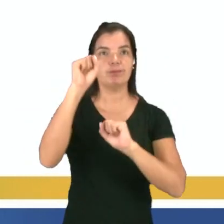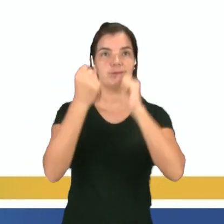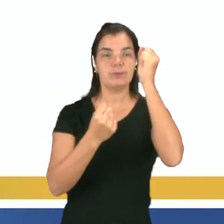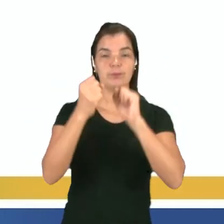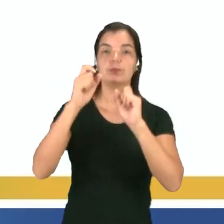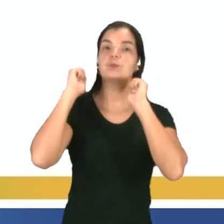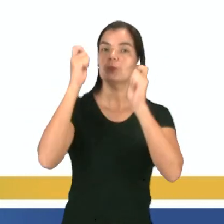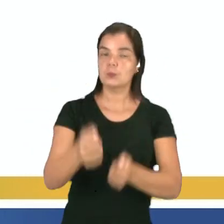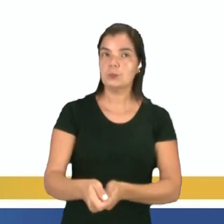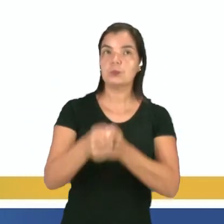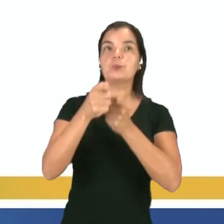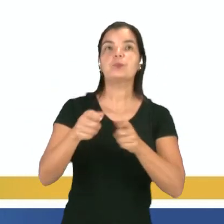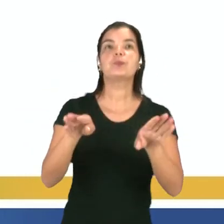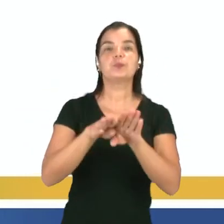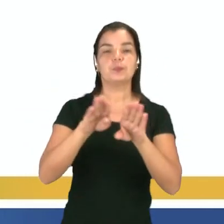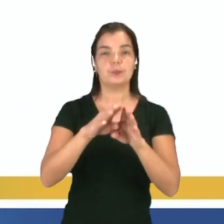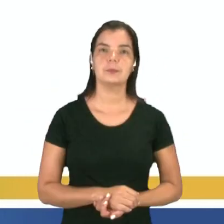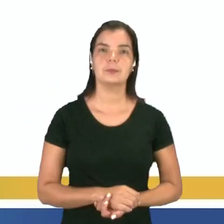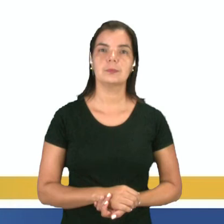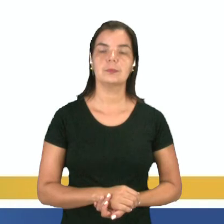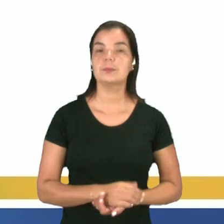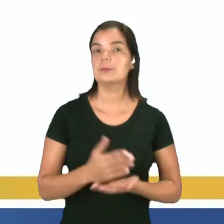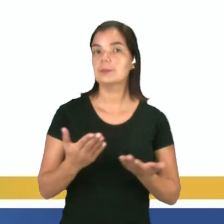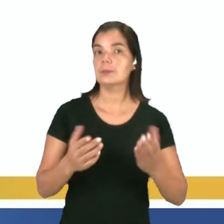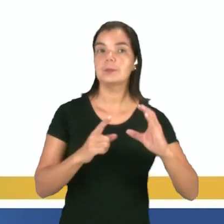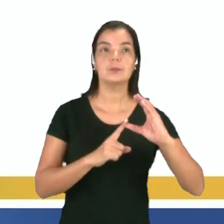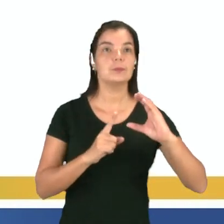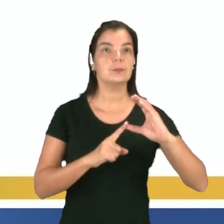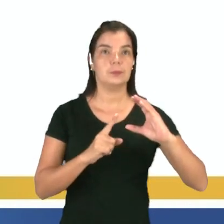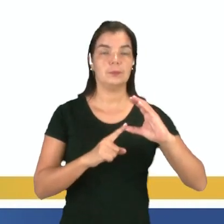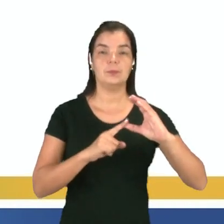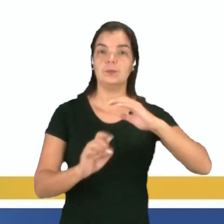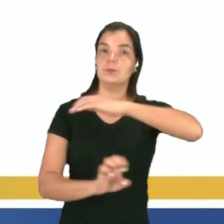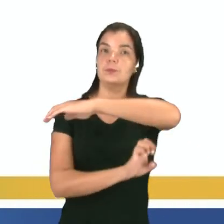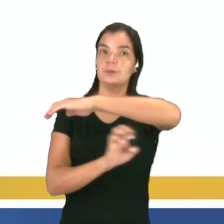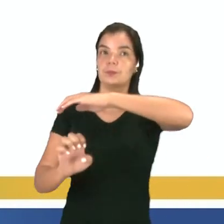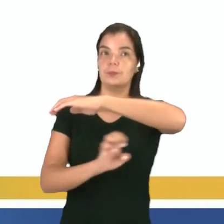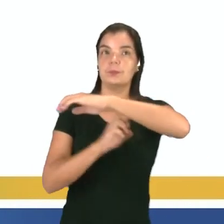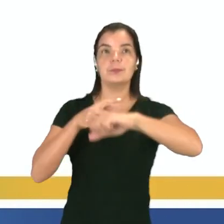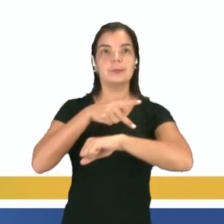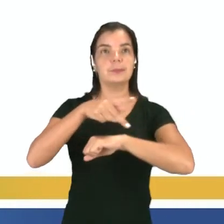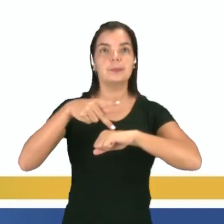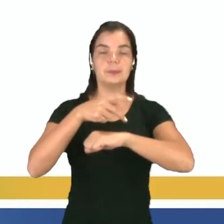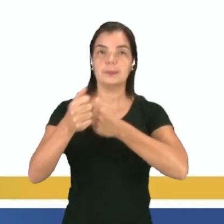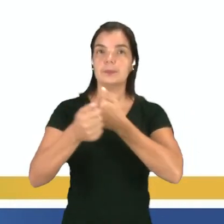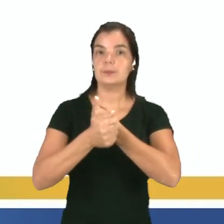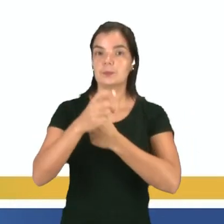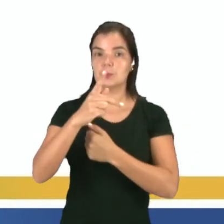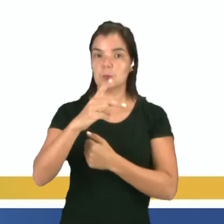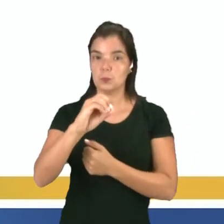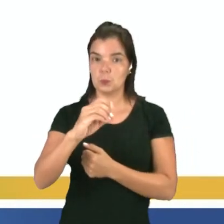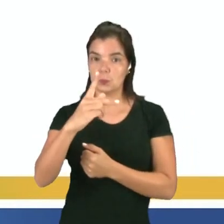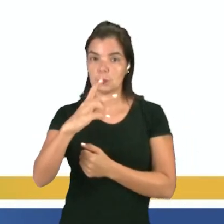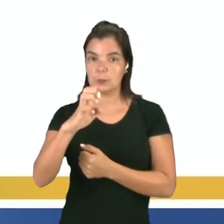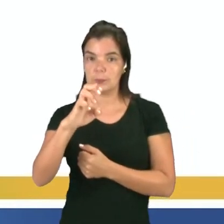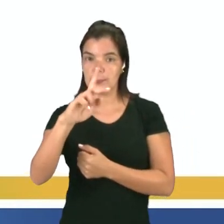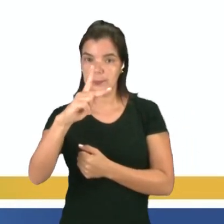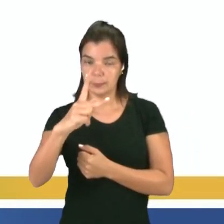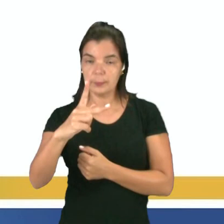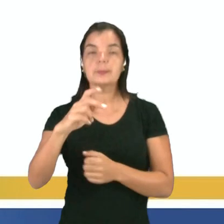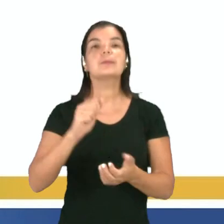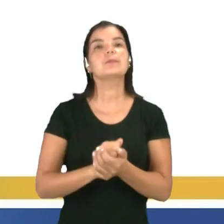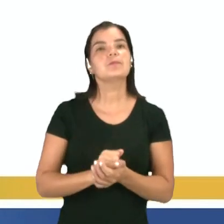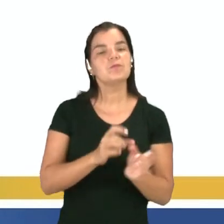e elevada produção na indústria têxtil? Letra C, Equador, país membro da Organização dos Países Exportadores